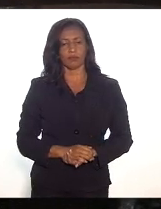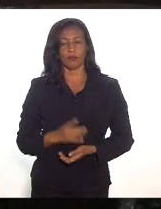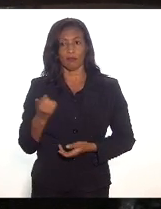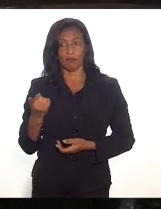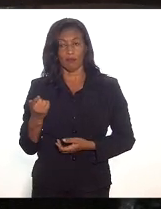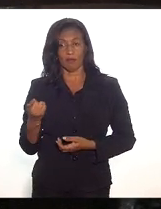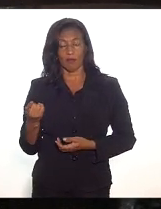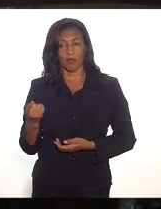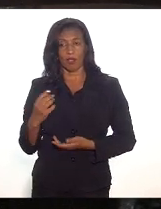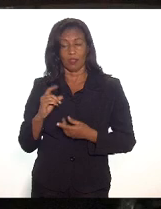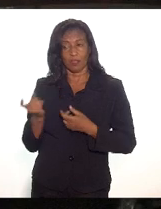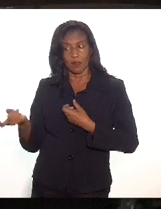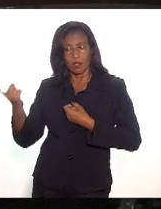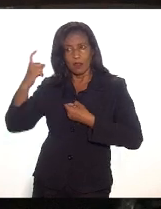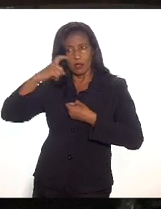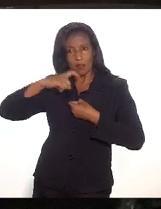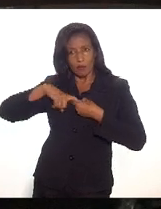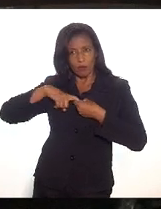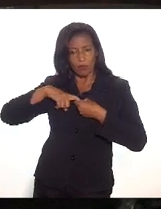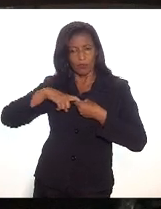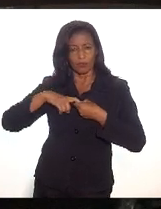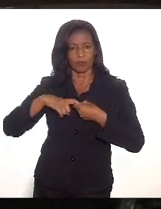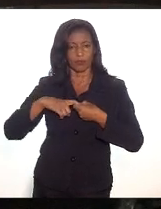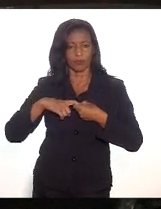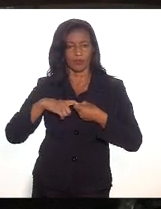repasse pelo menos